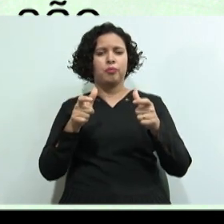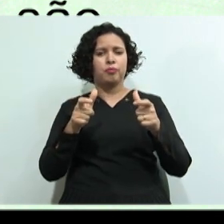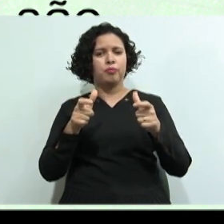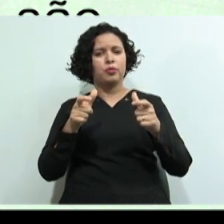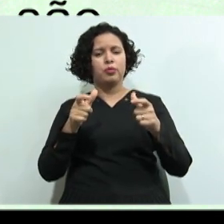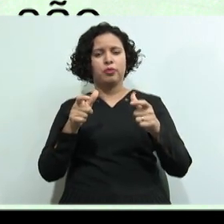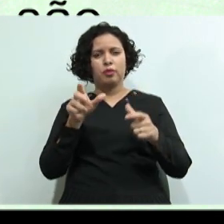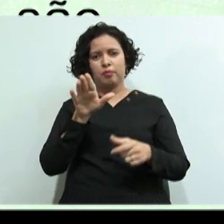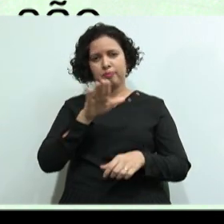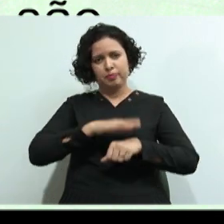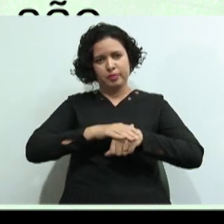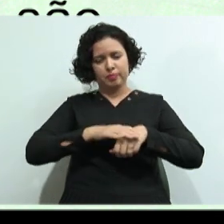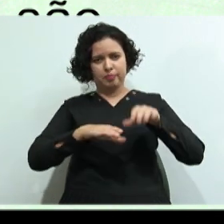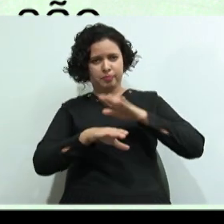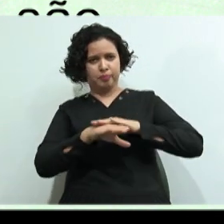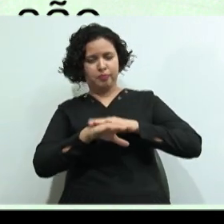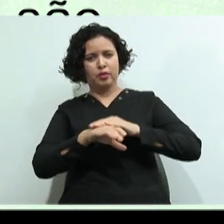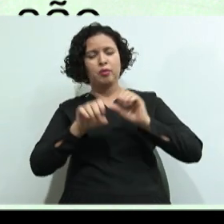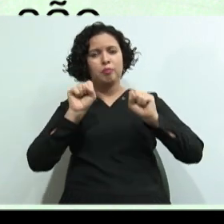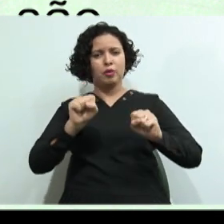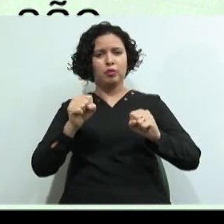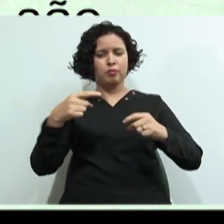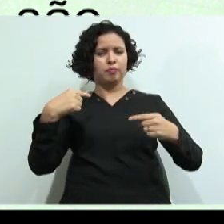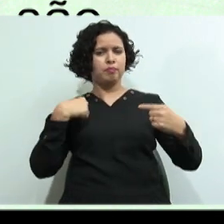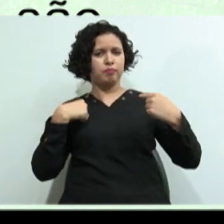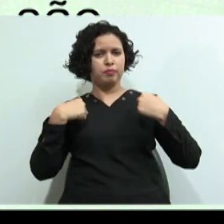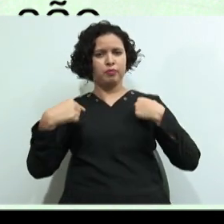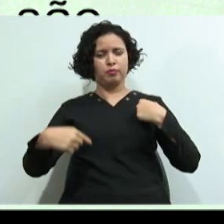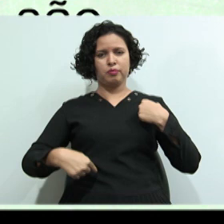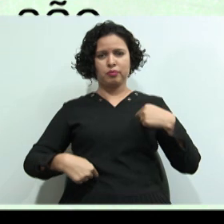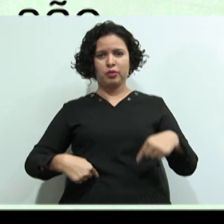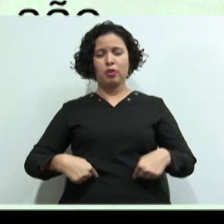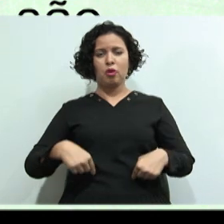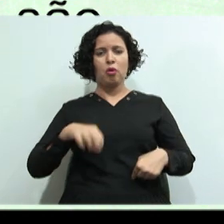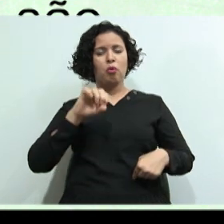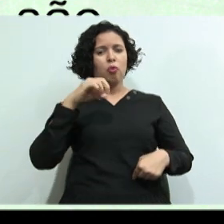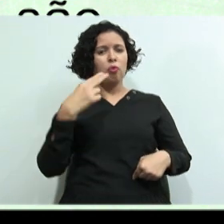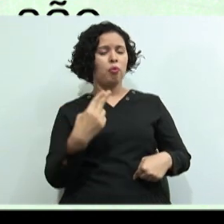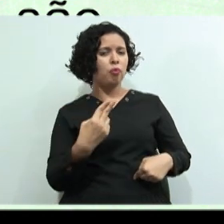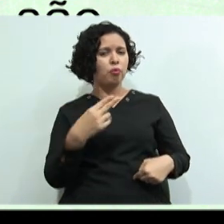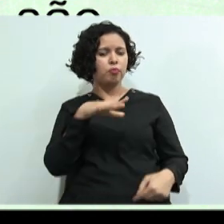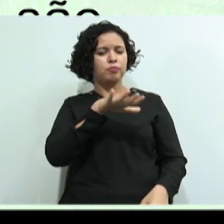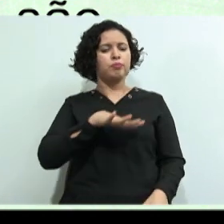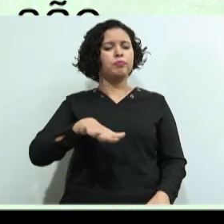configurada, podendo esta tocar uma parte do corpo ou estar em um espaço neutro